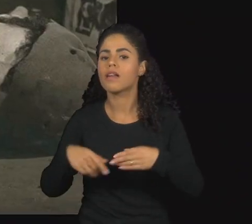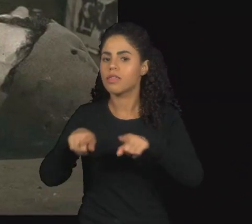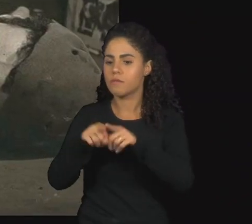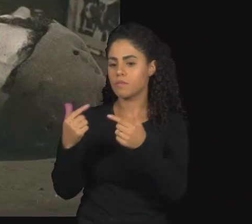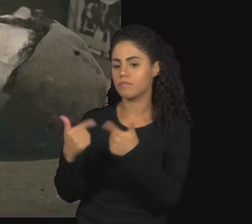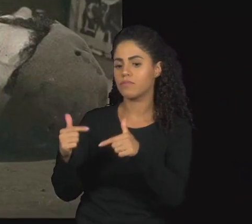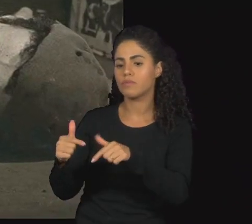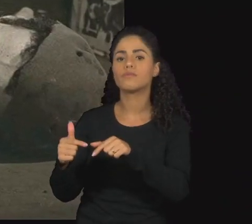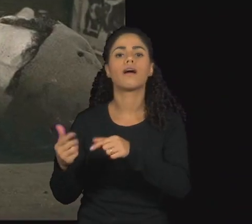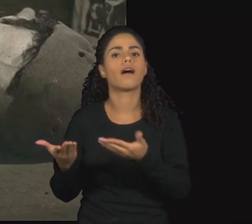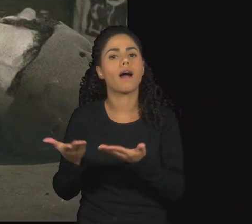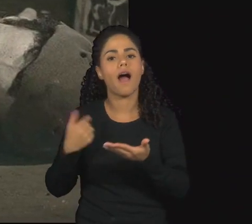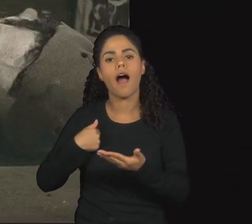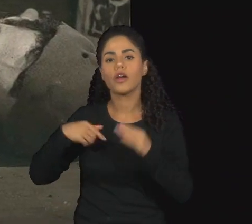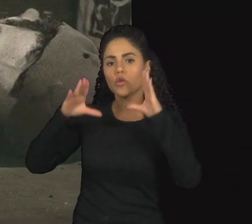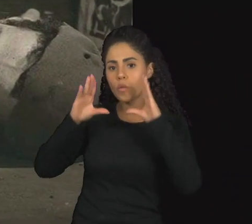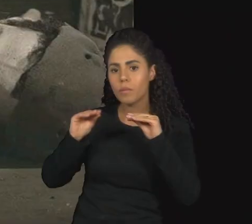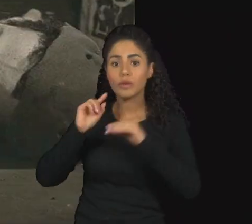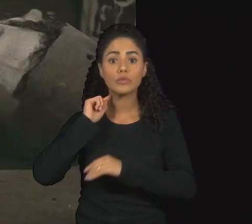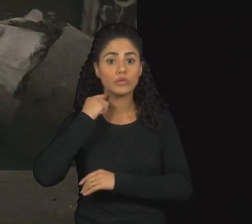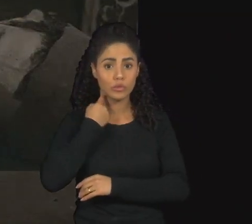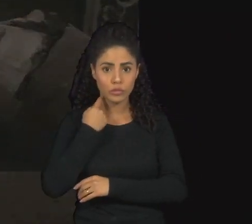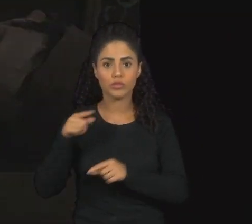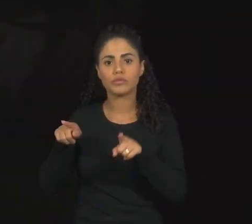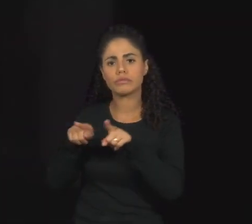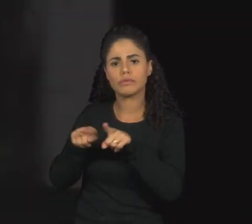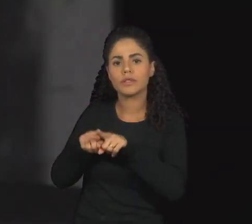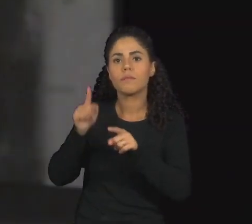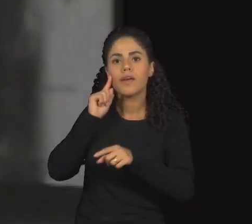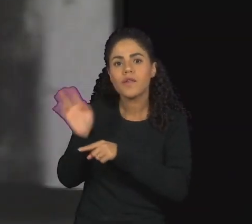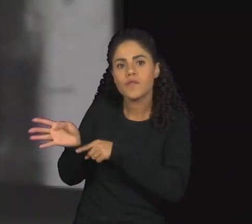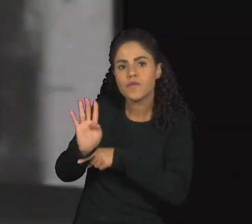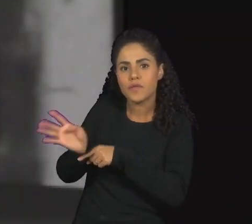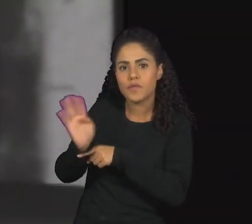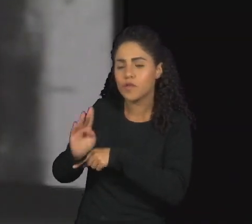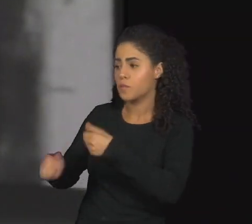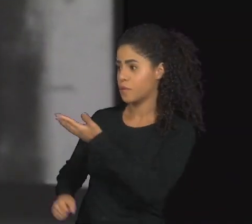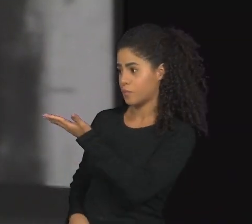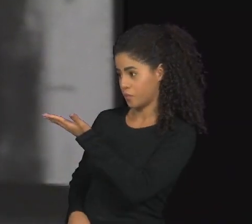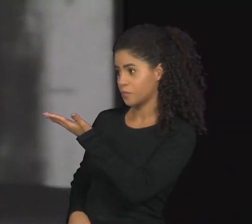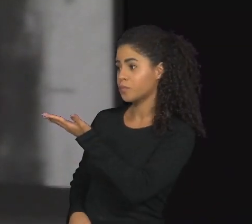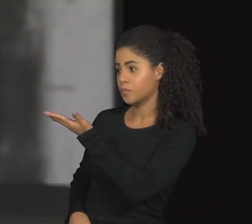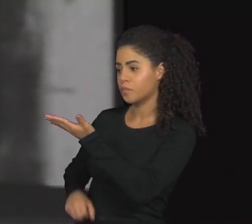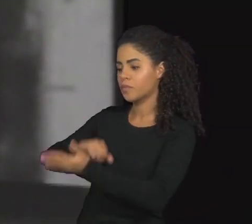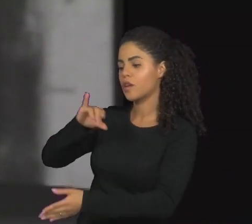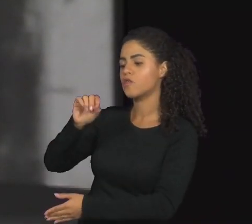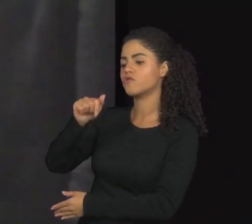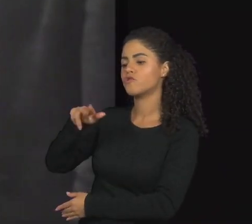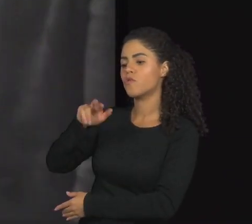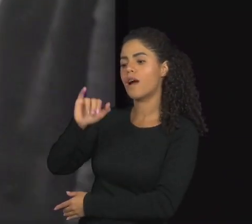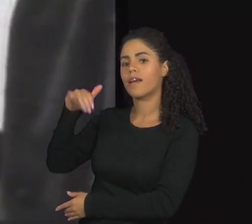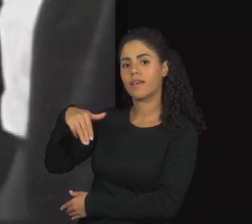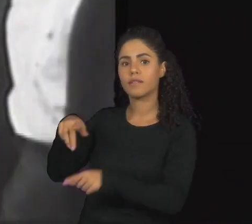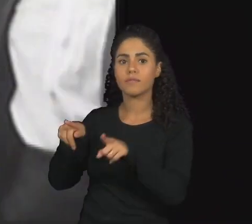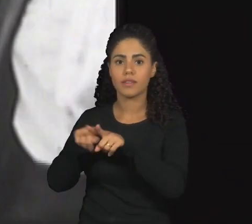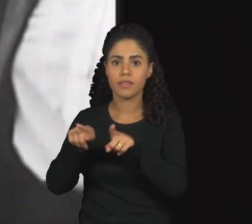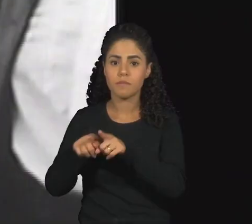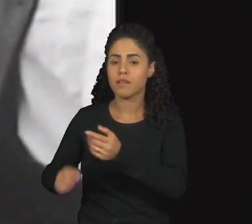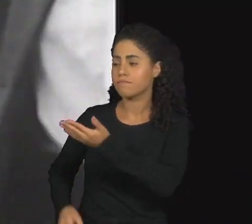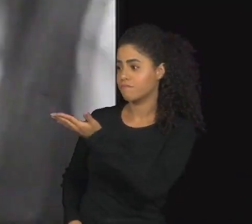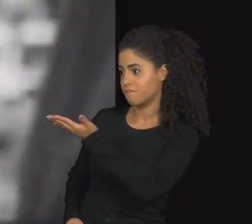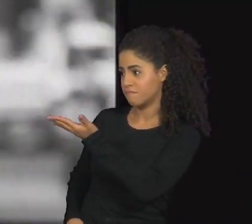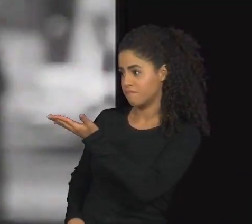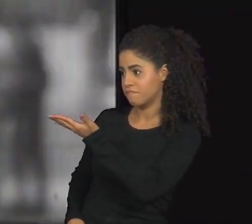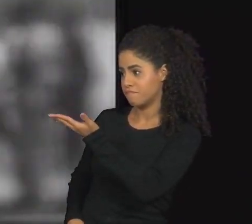em Dois Perdidos numa Noite Suja, de Plínio Marcos, e nos filmes O Padre e a Moça, de Joaquim Pedro de Andrade, e Todas as Mulheres